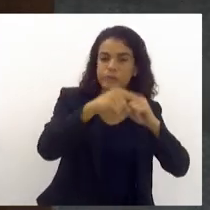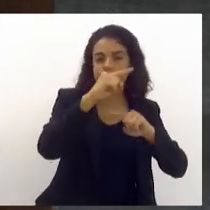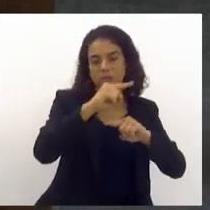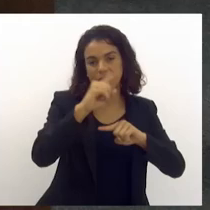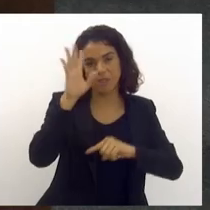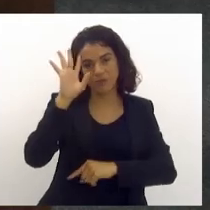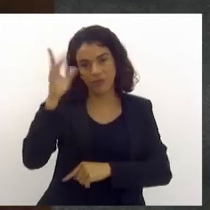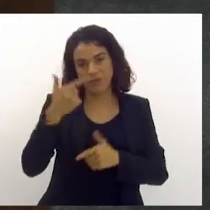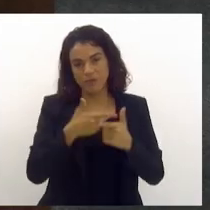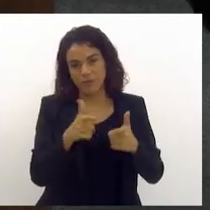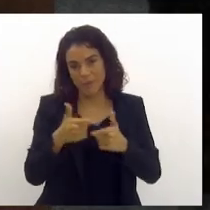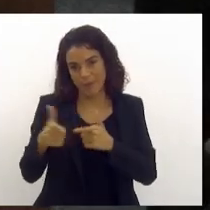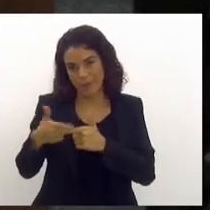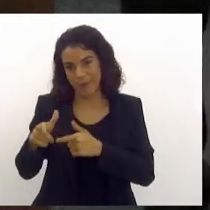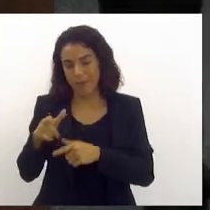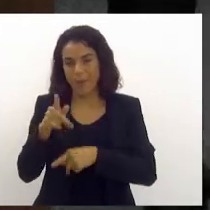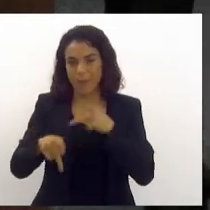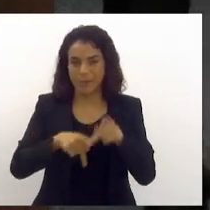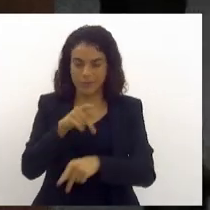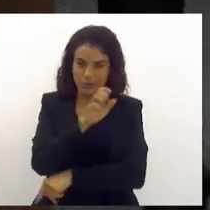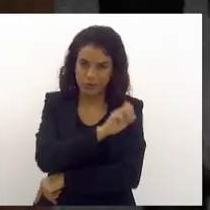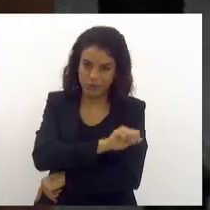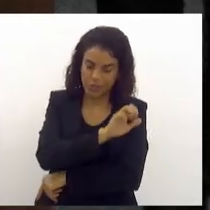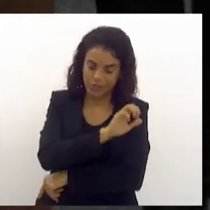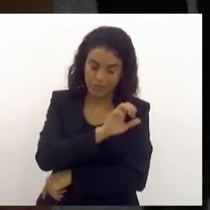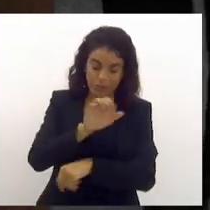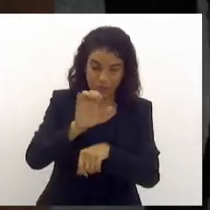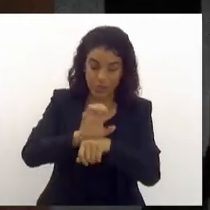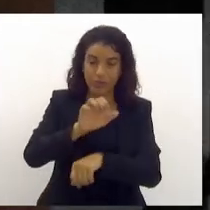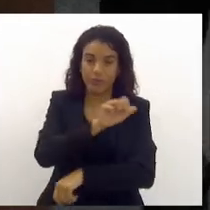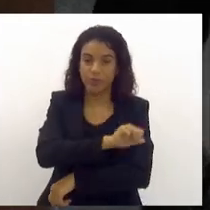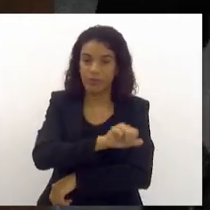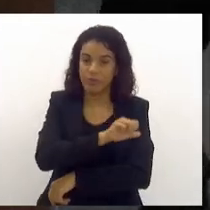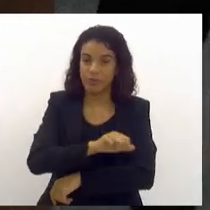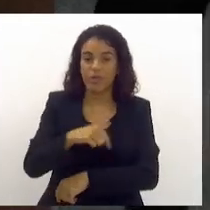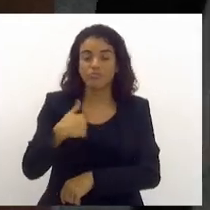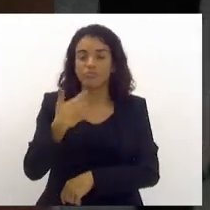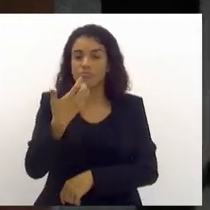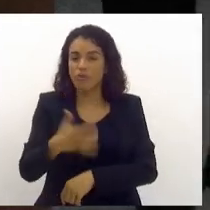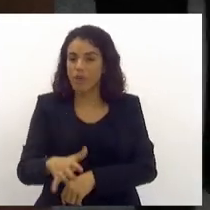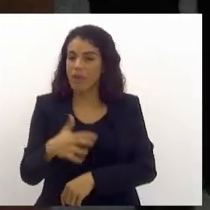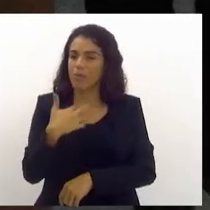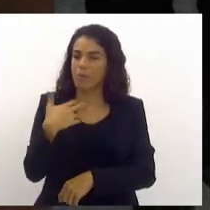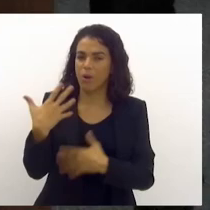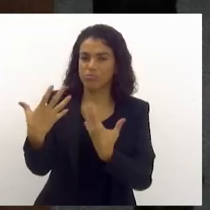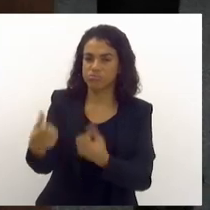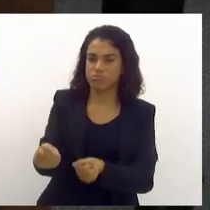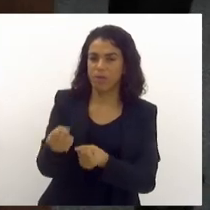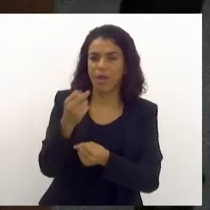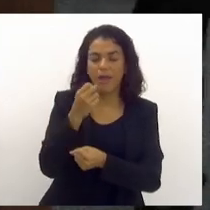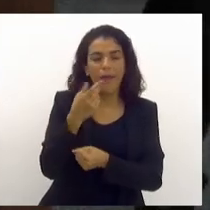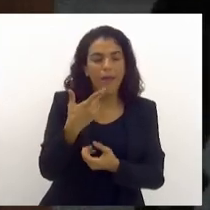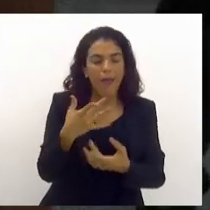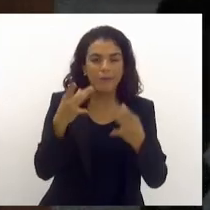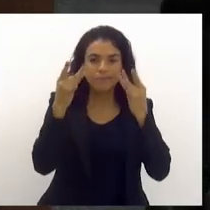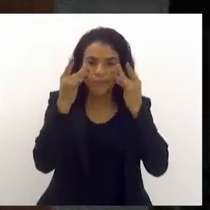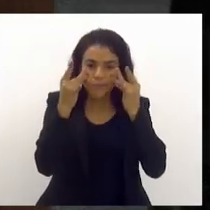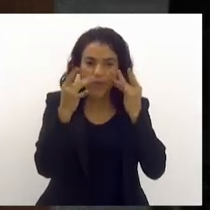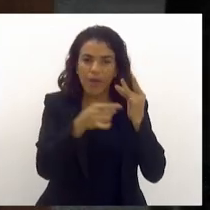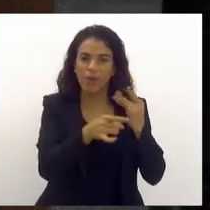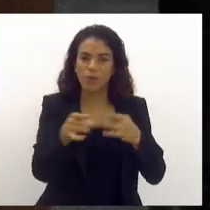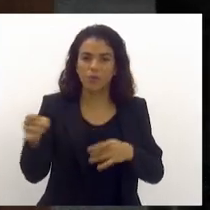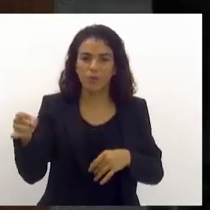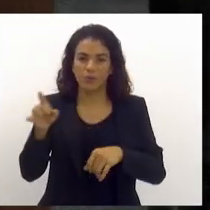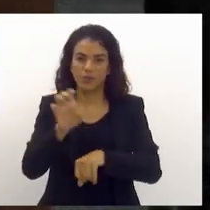mazela para o povo do estado do Rio de Janeiro. O que a gente não quer e não pode aceitar é ver o estado do Rio de Janeiro,